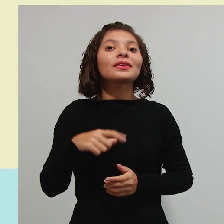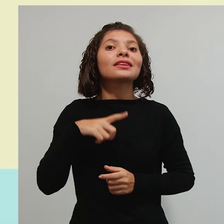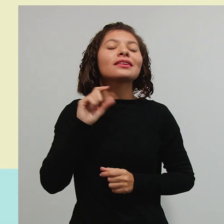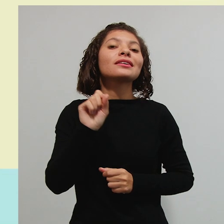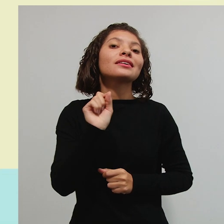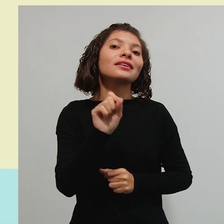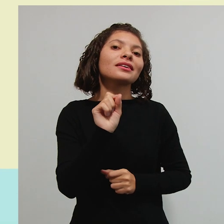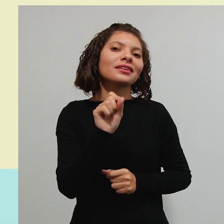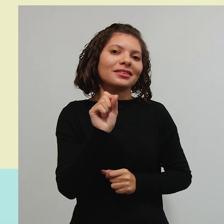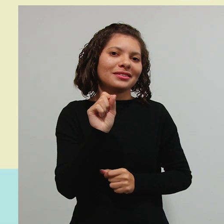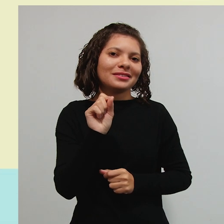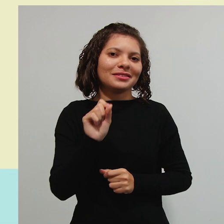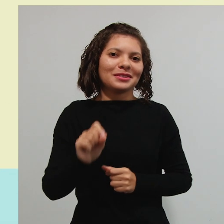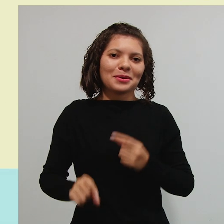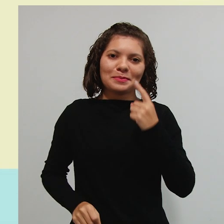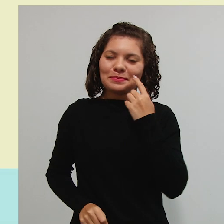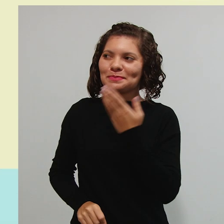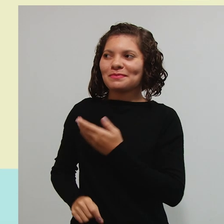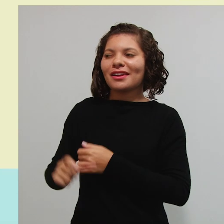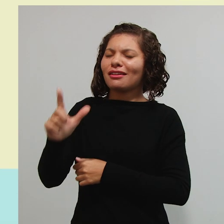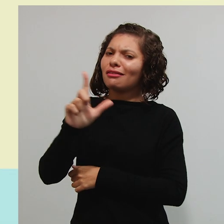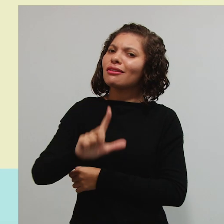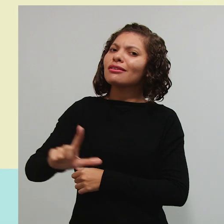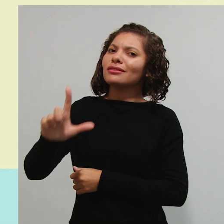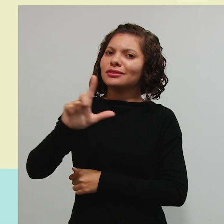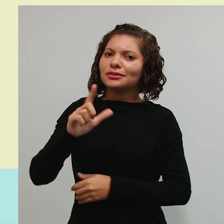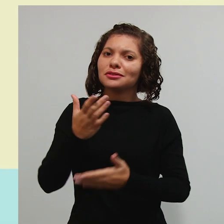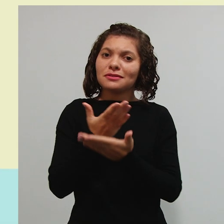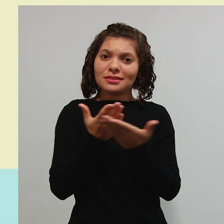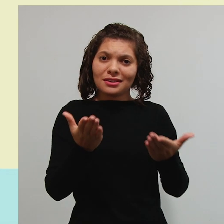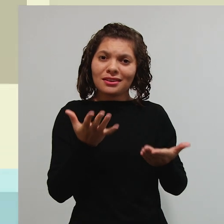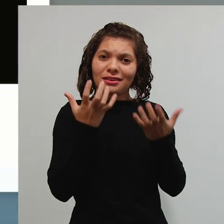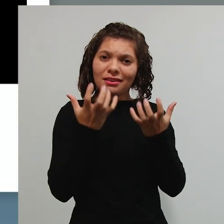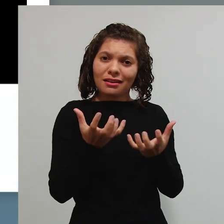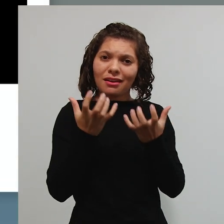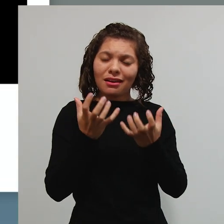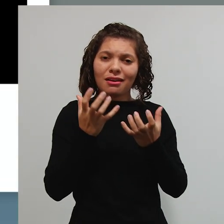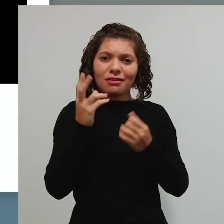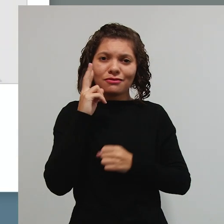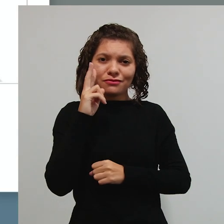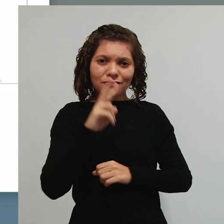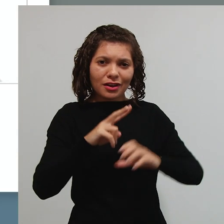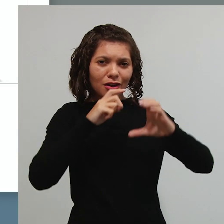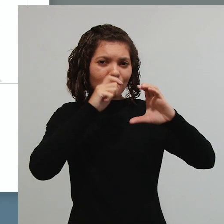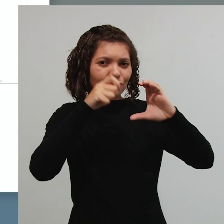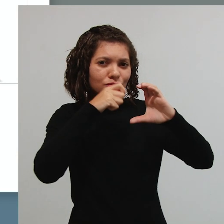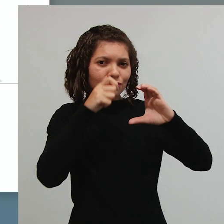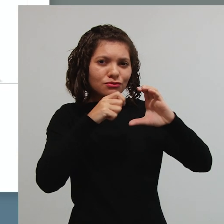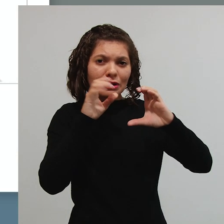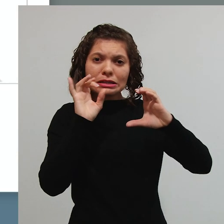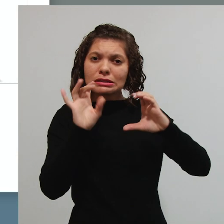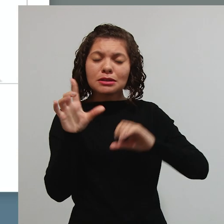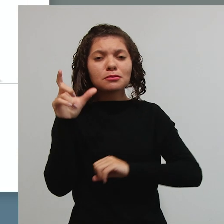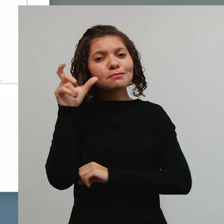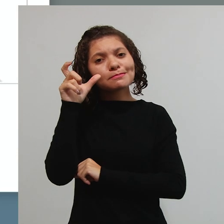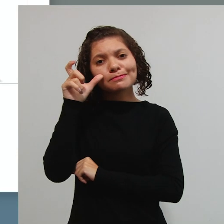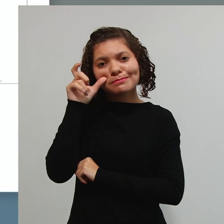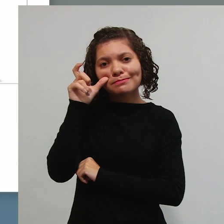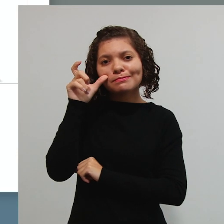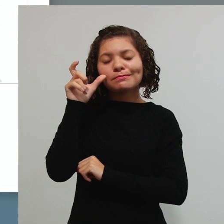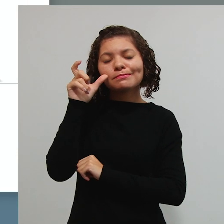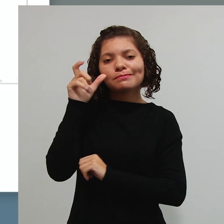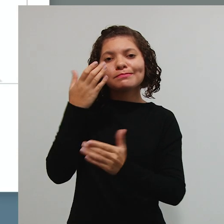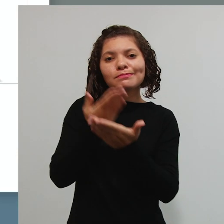temos? Sim, claro. Aí, se você preferir assistir, você clica aqui, você vai assistir a aula de